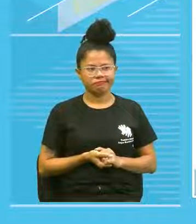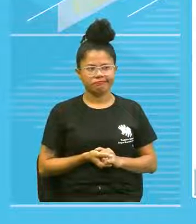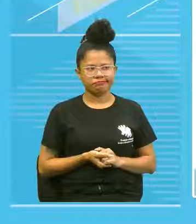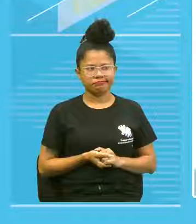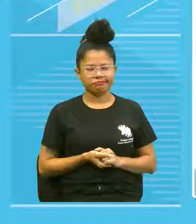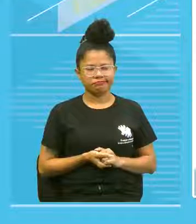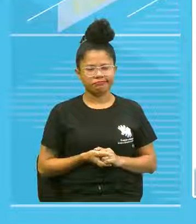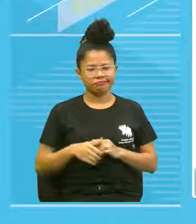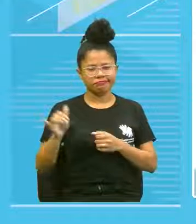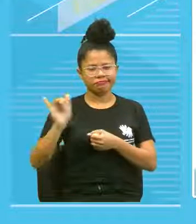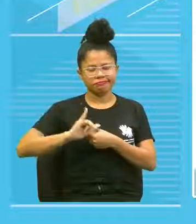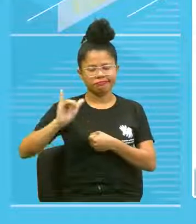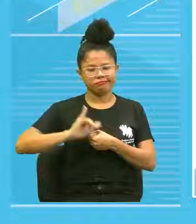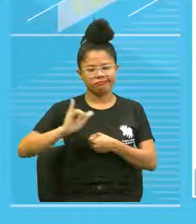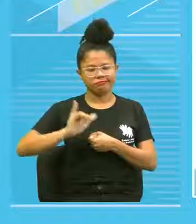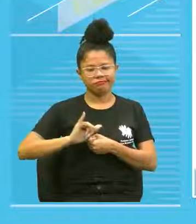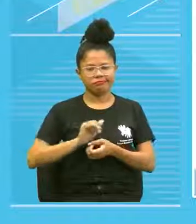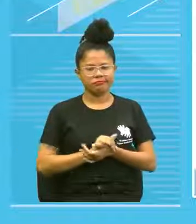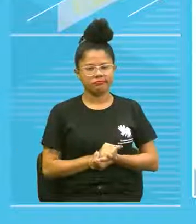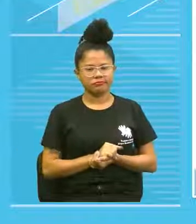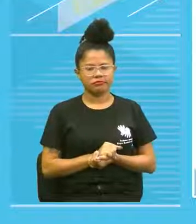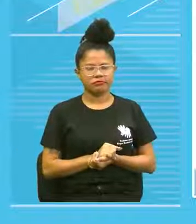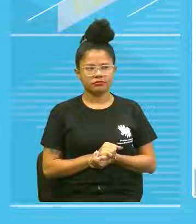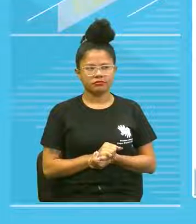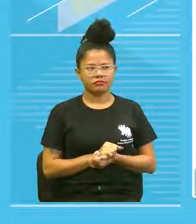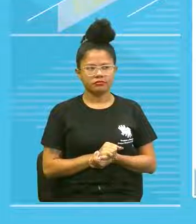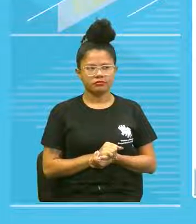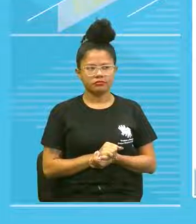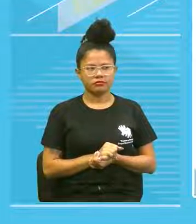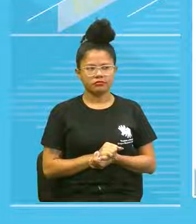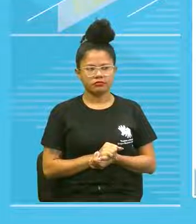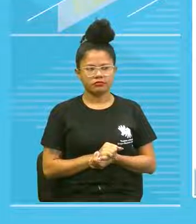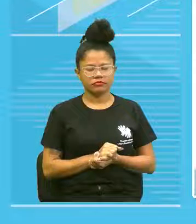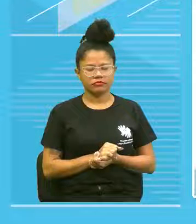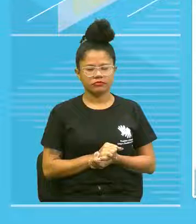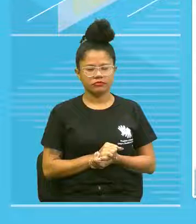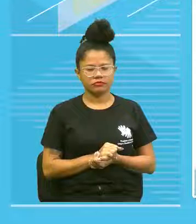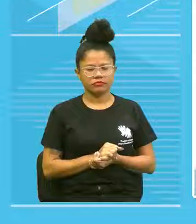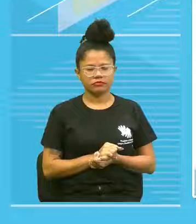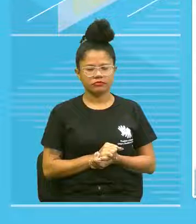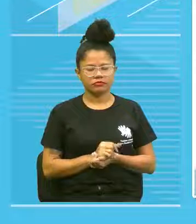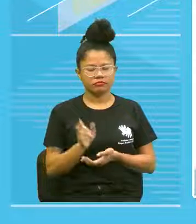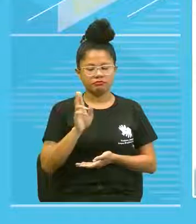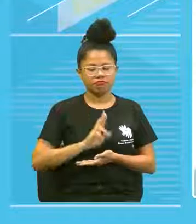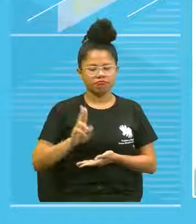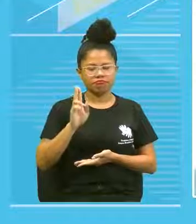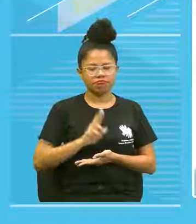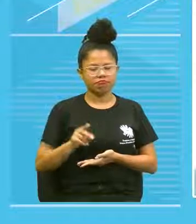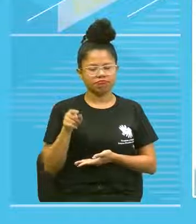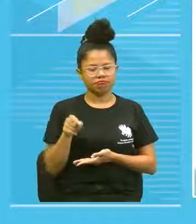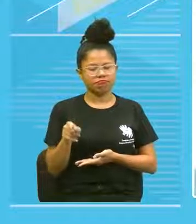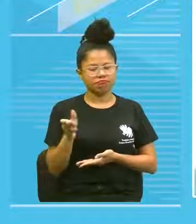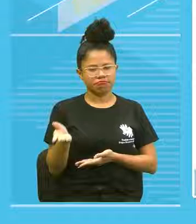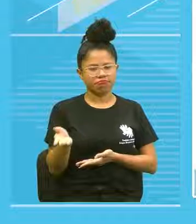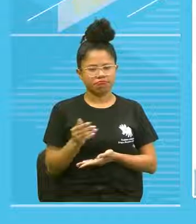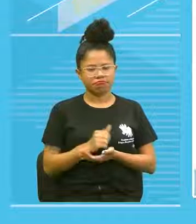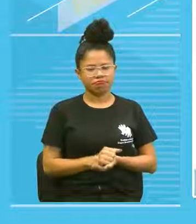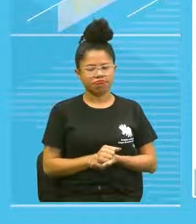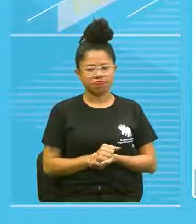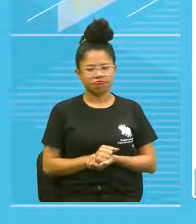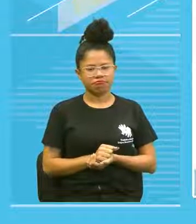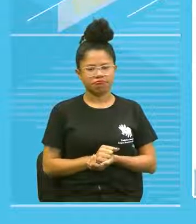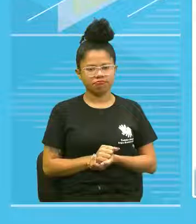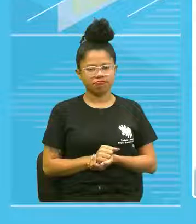o carro petróleo e dependendo dele e do